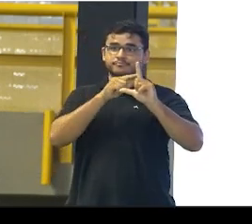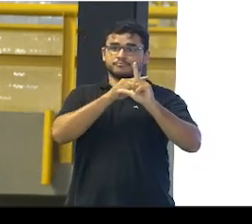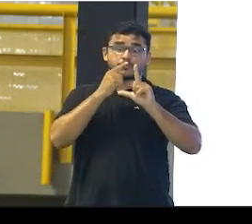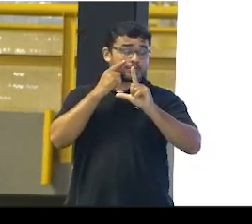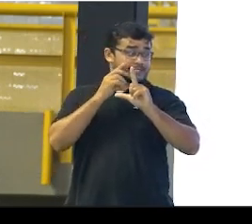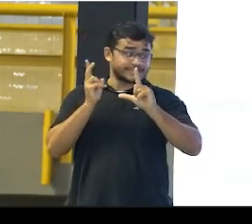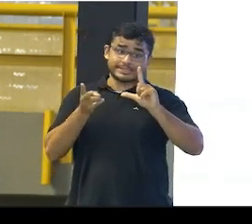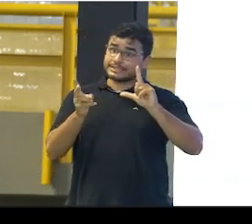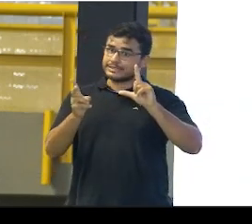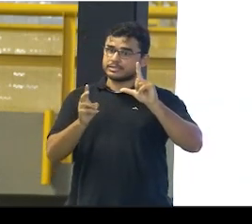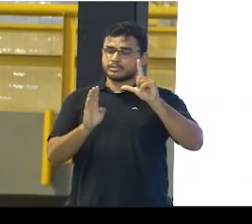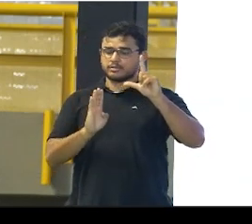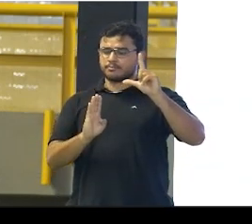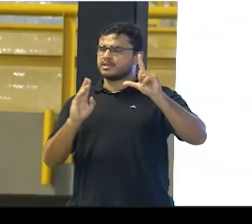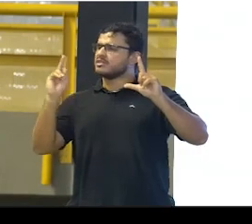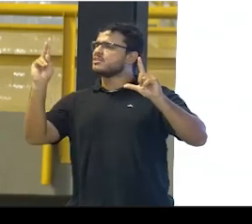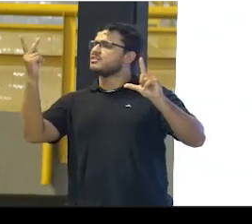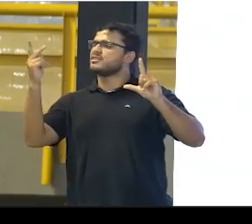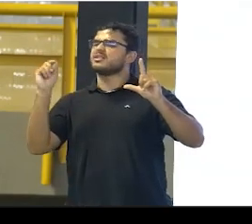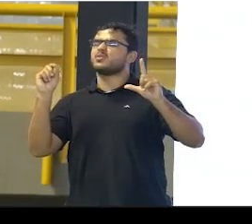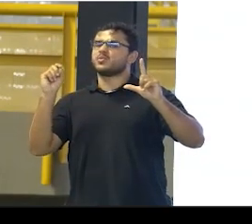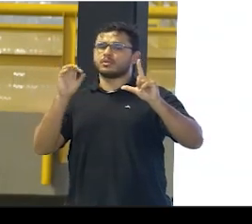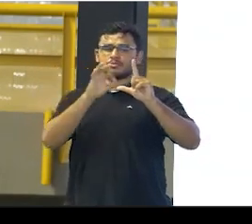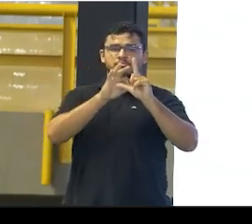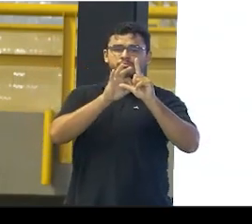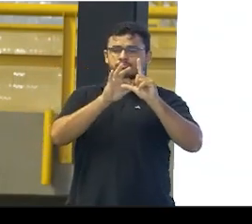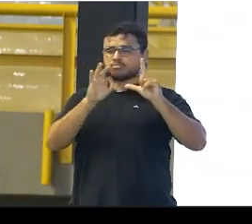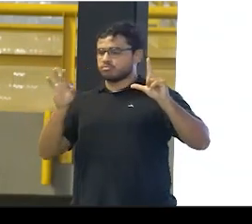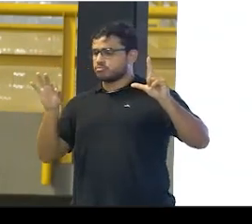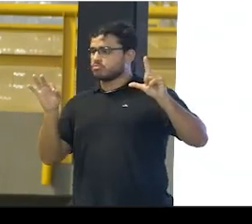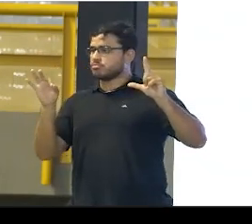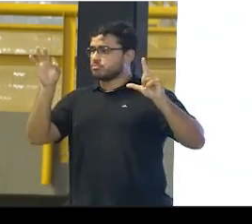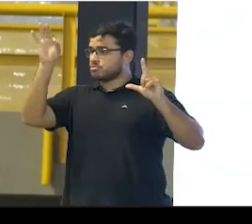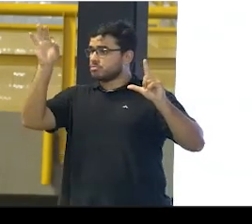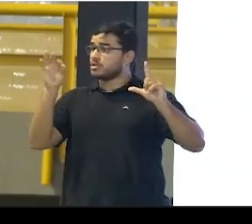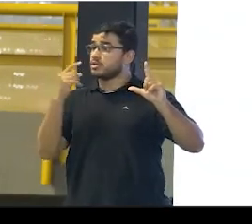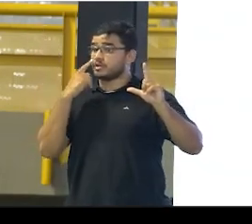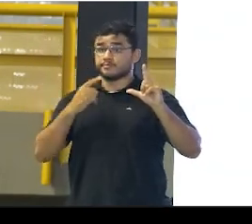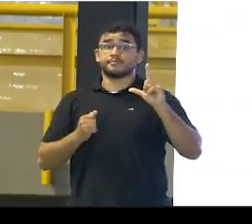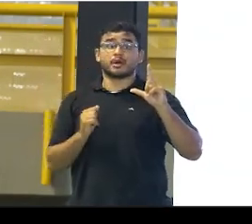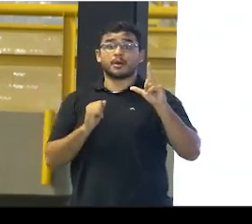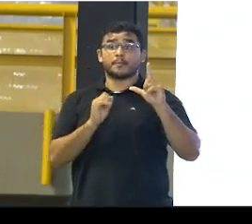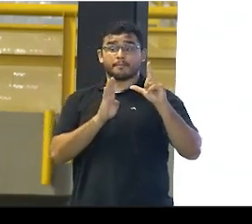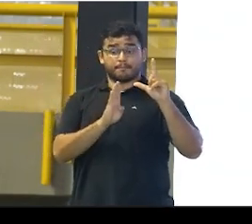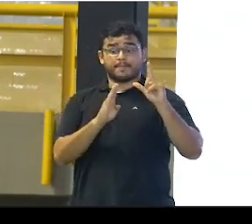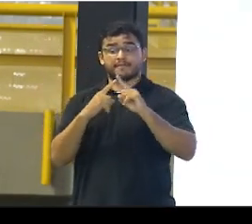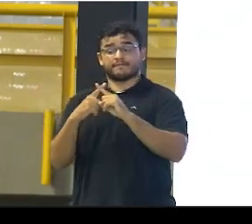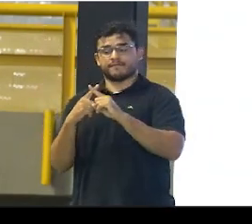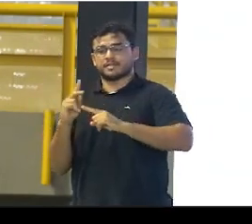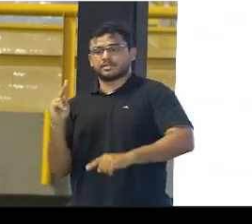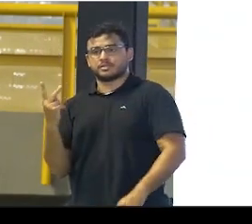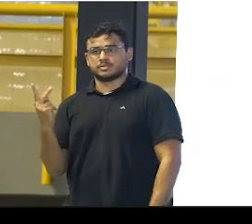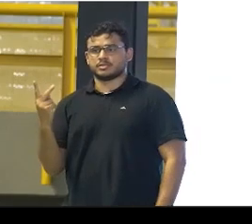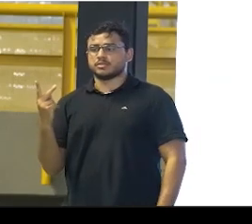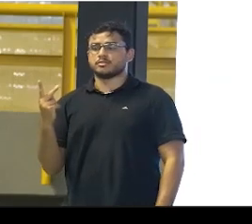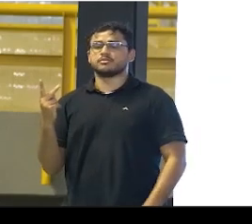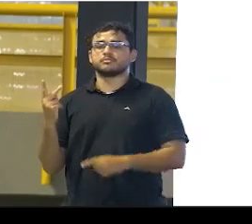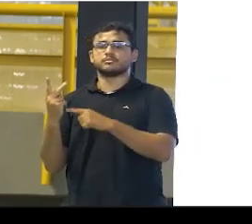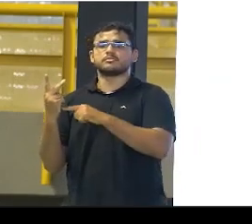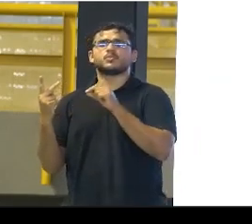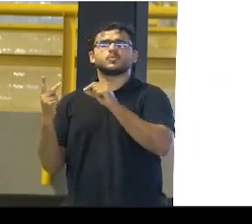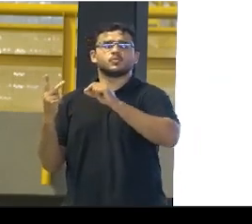saber. Sempre que a gente fala de um quarteirão padrão em Fortaleza, é um quarteirão, é um quadrado de